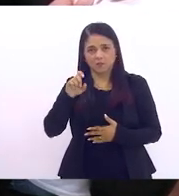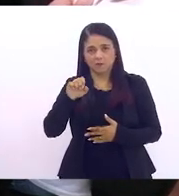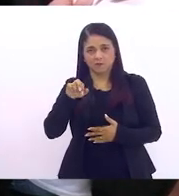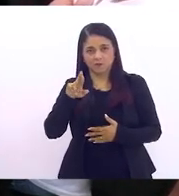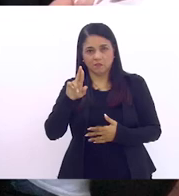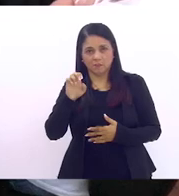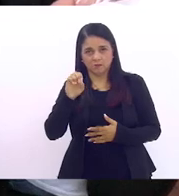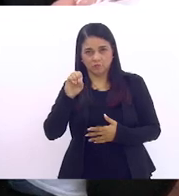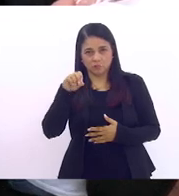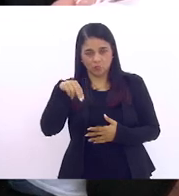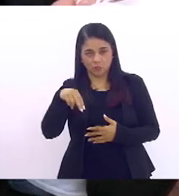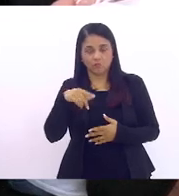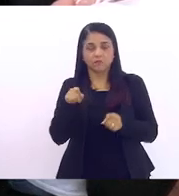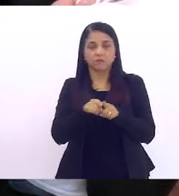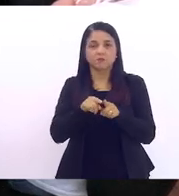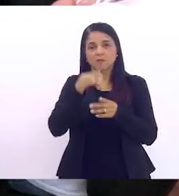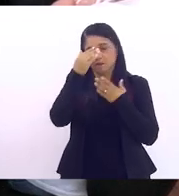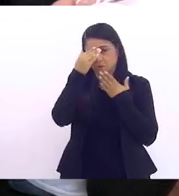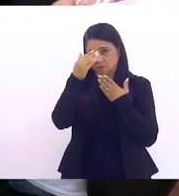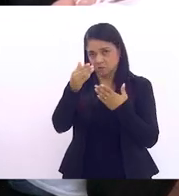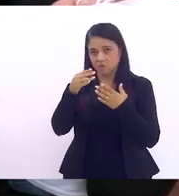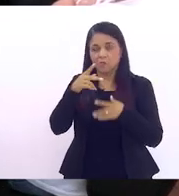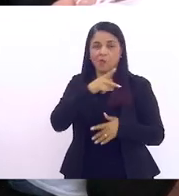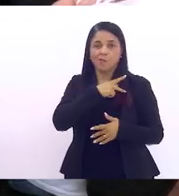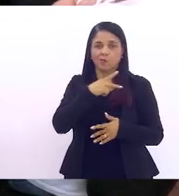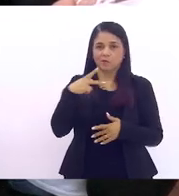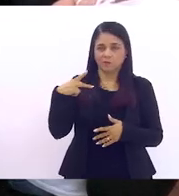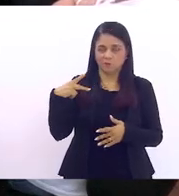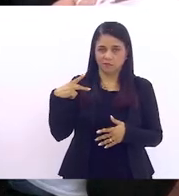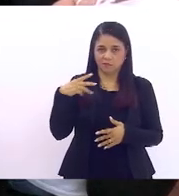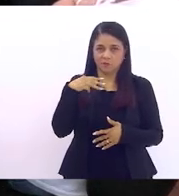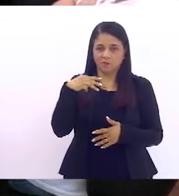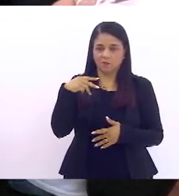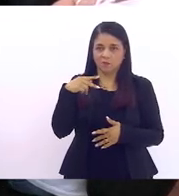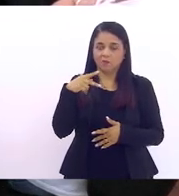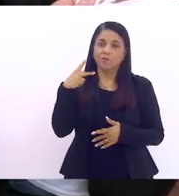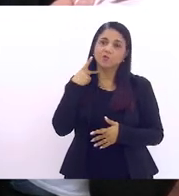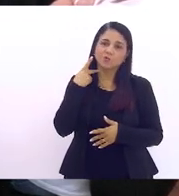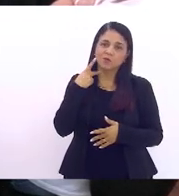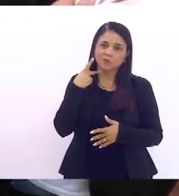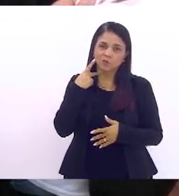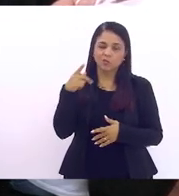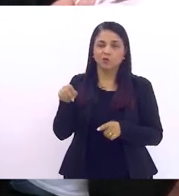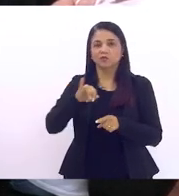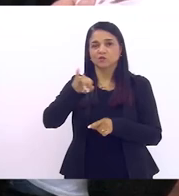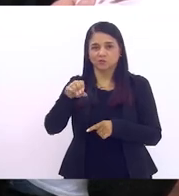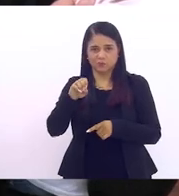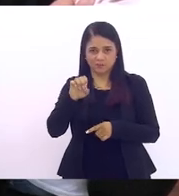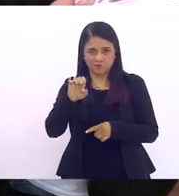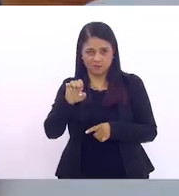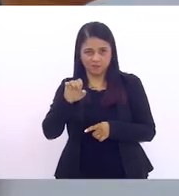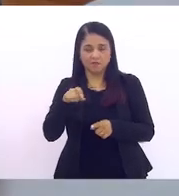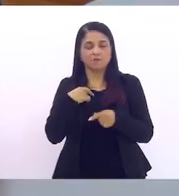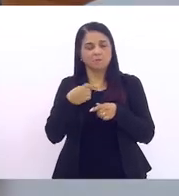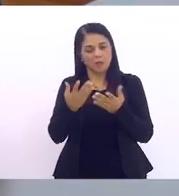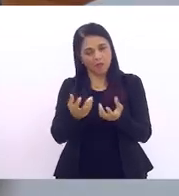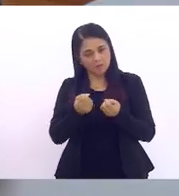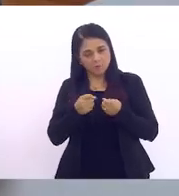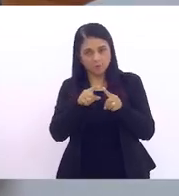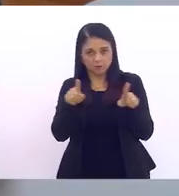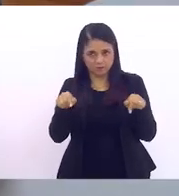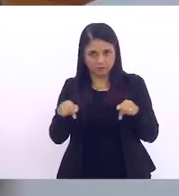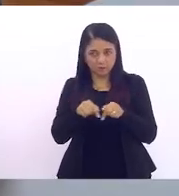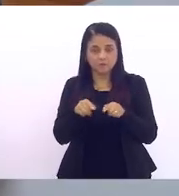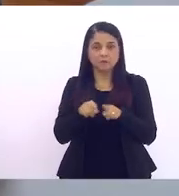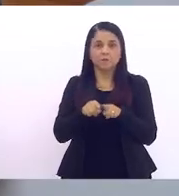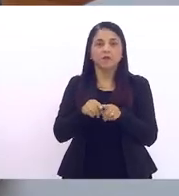Agradeço também ao procurador da república Dr José esquitino que nos recebeu também o seu gabinete e agradeço